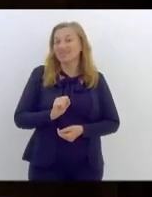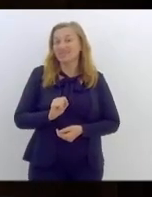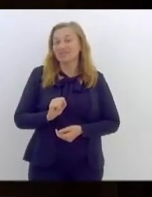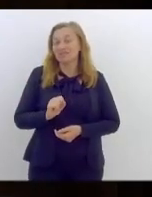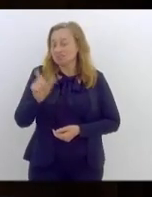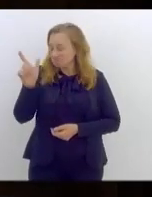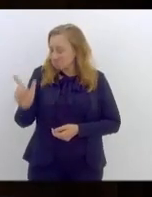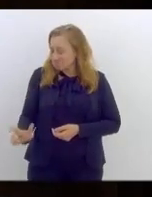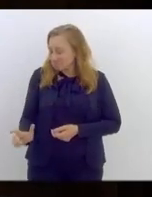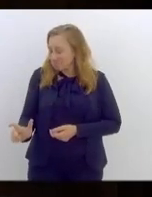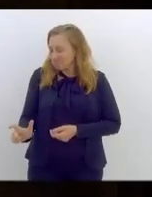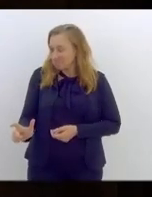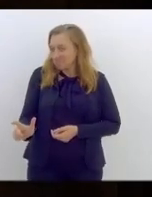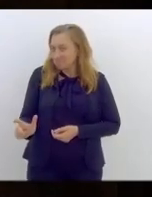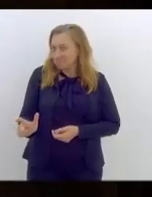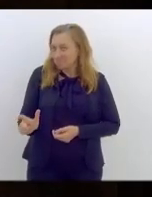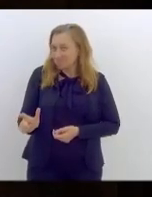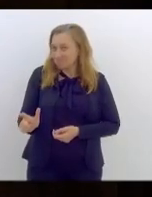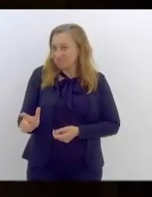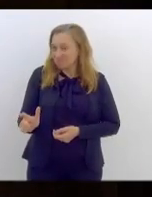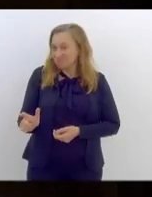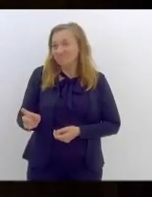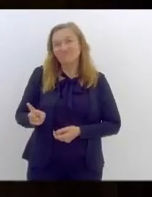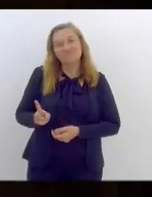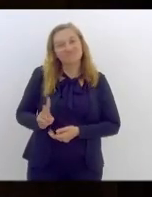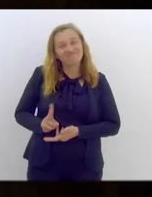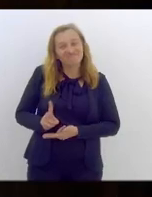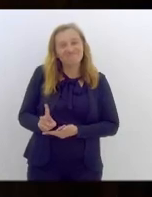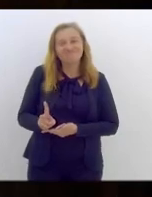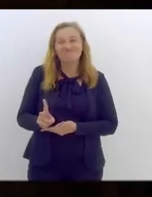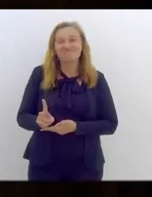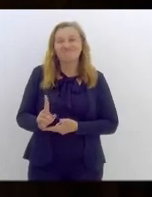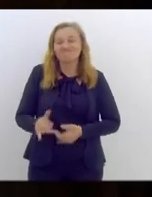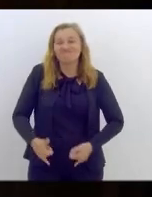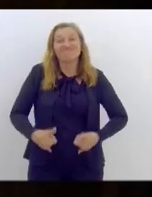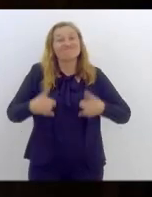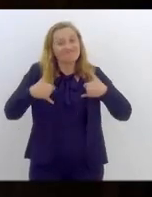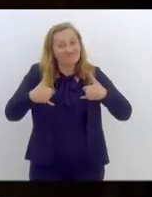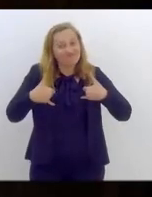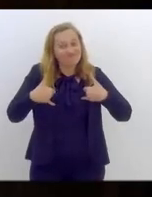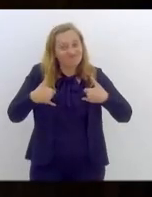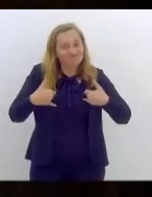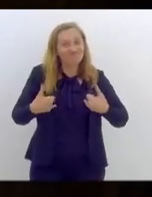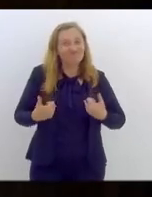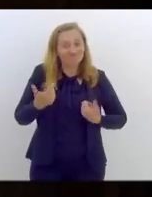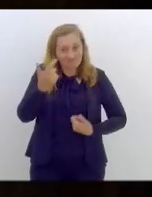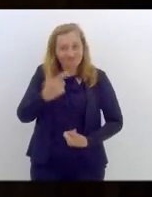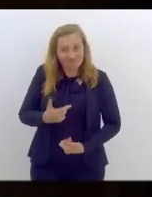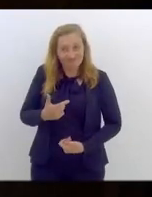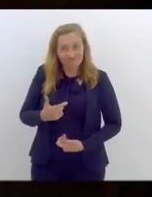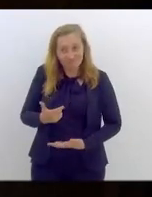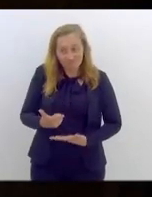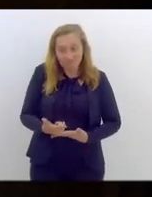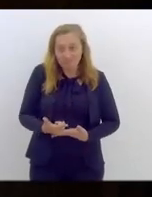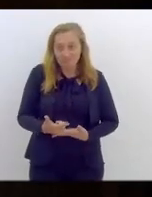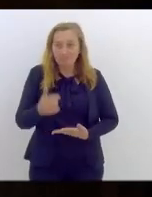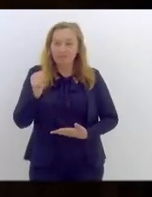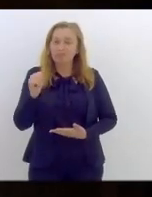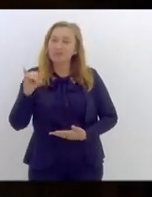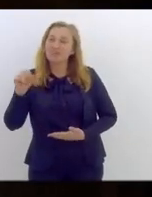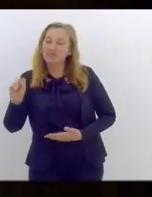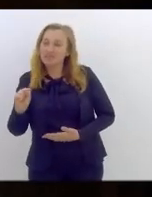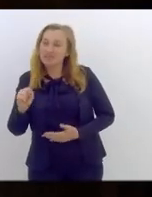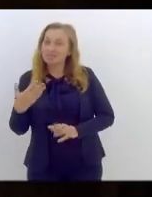uma pessoa da qual ele sempre se orgulhou muito do Abdias, sempre teve o Abdias como